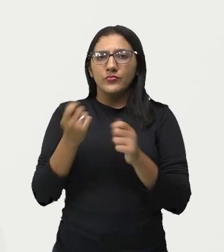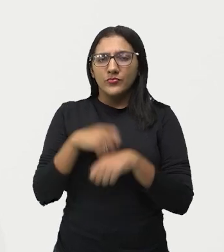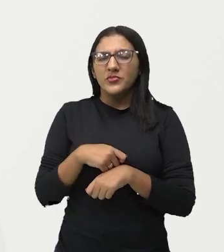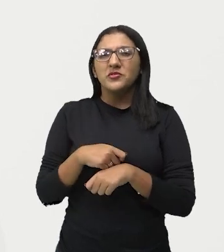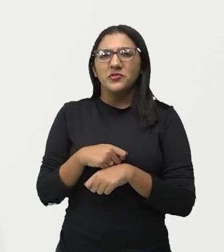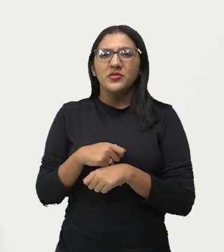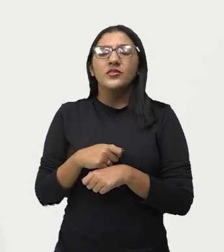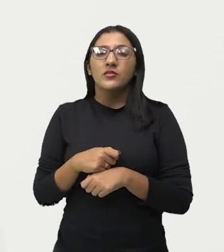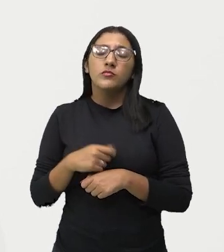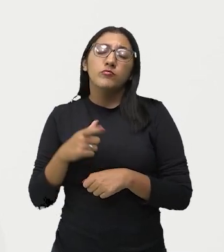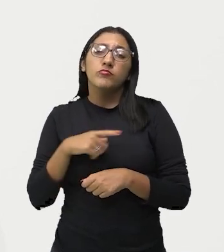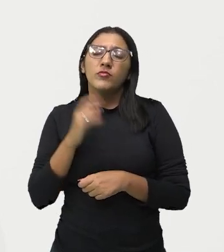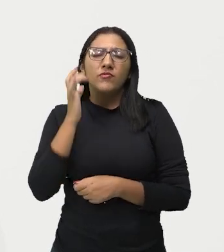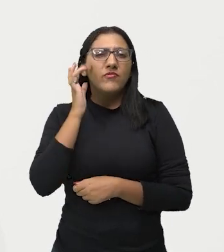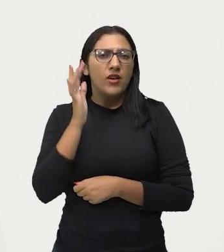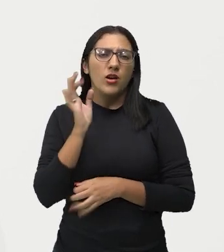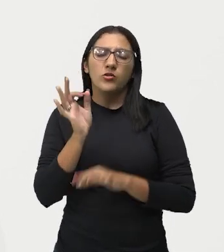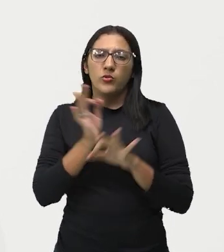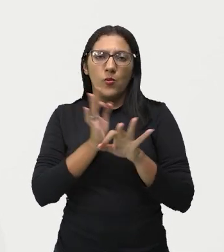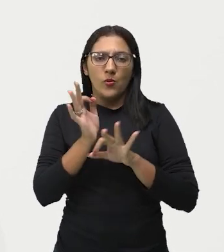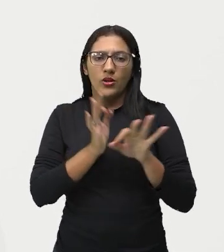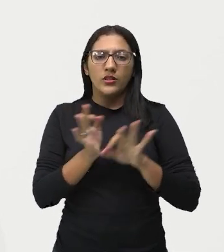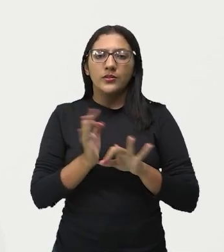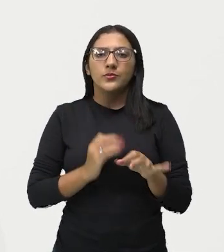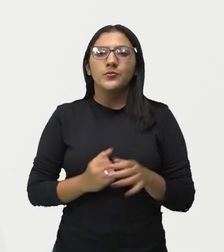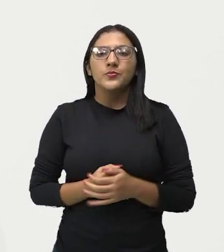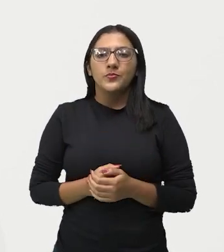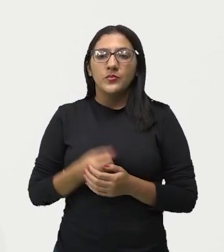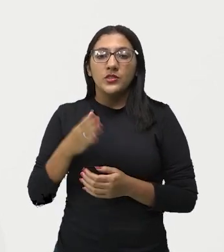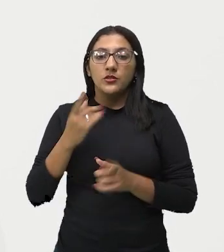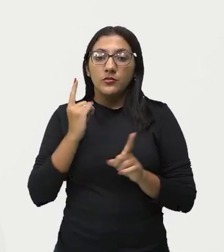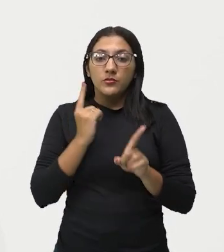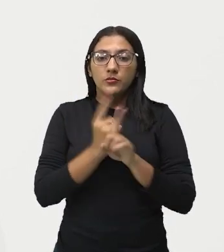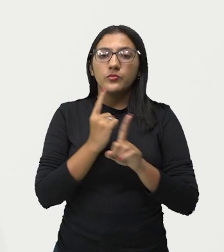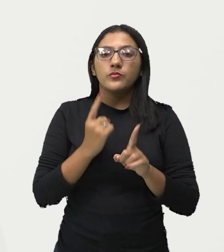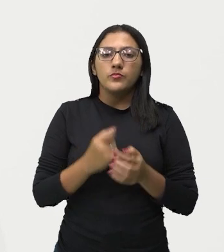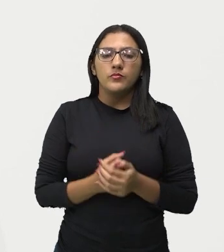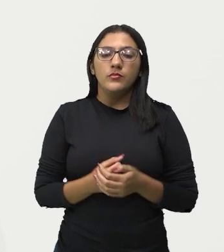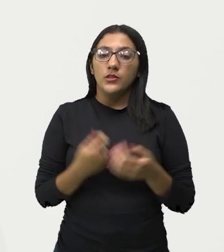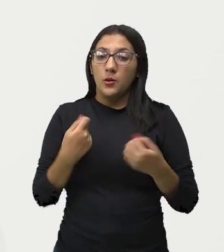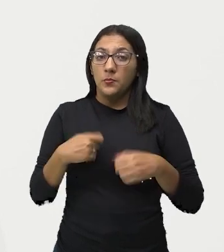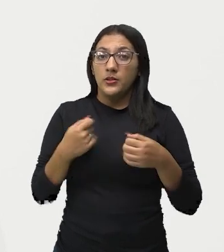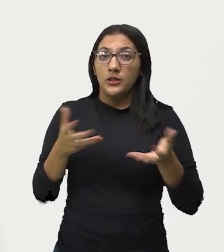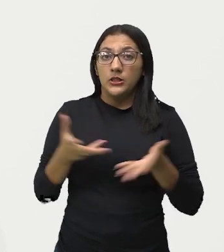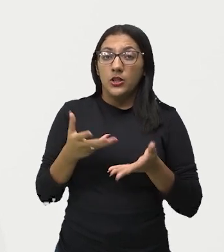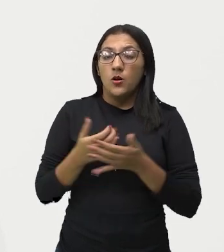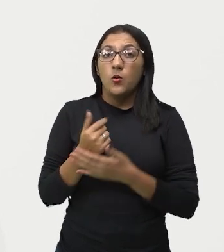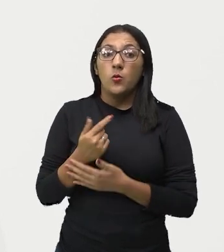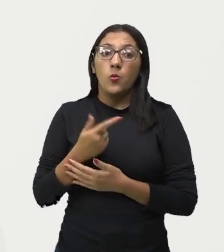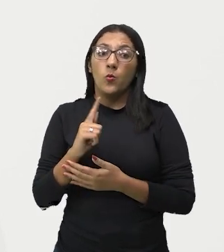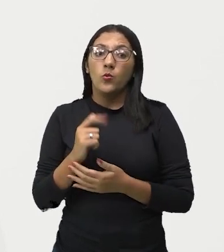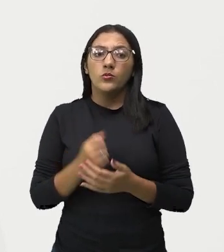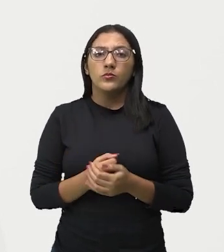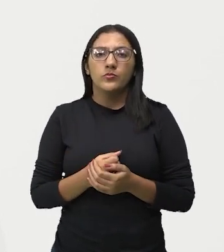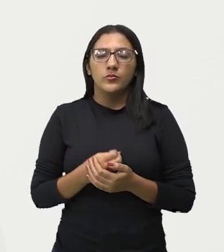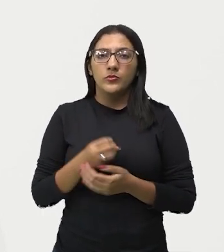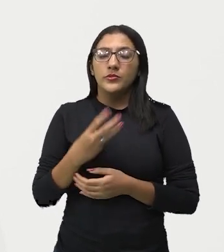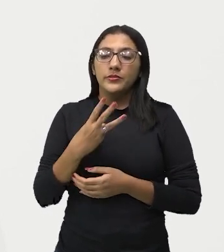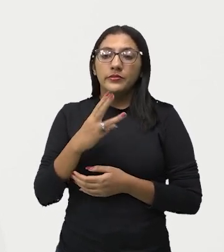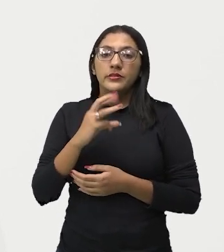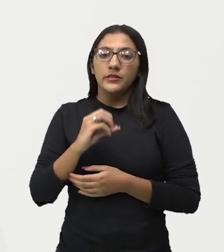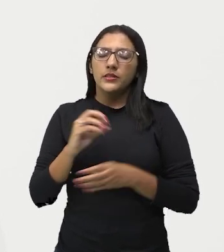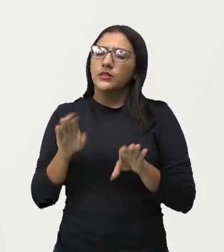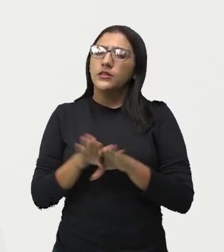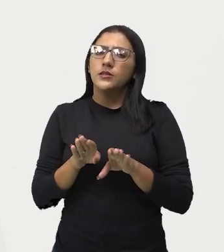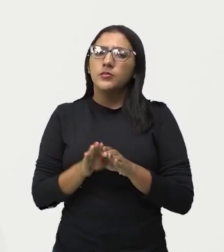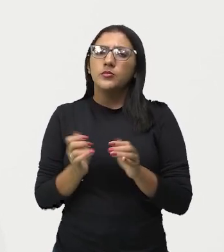uma maneira prática de você escrever os múltiplos, tá bom? Escrevemos os múltiplos de 20, temos também que escrever os múltiplos de 30. Usa a mesma